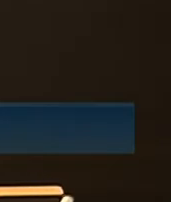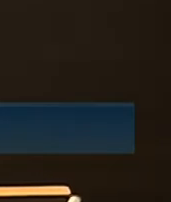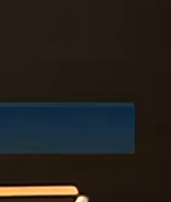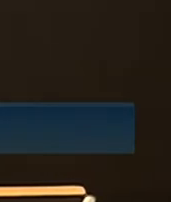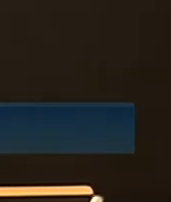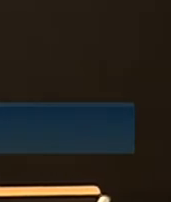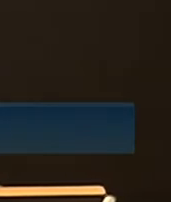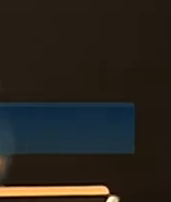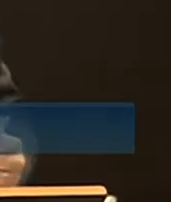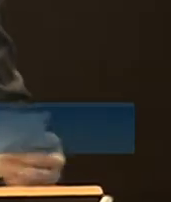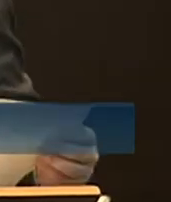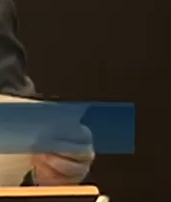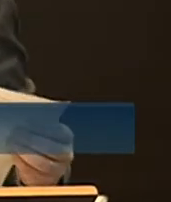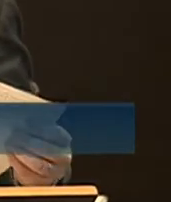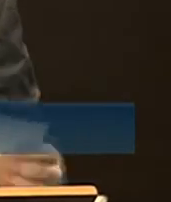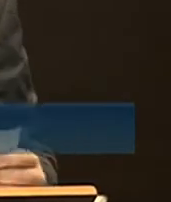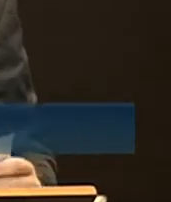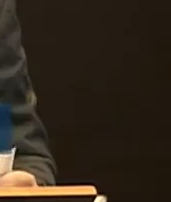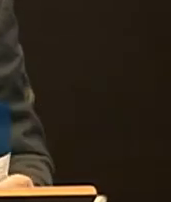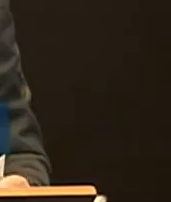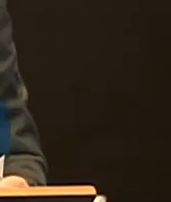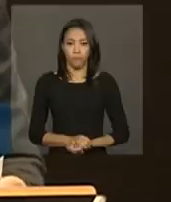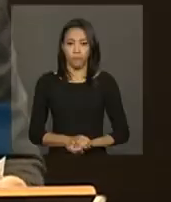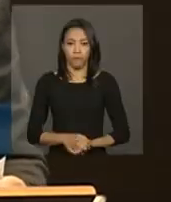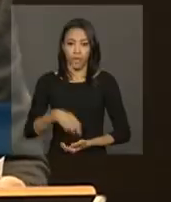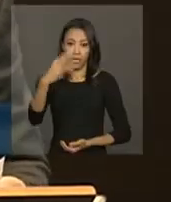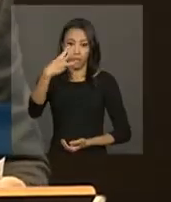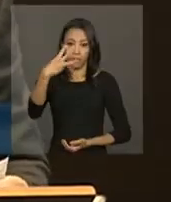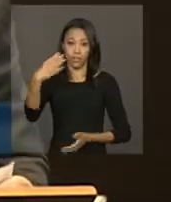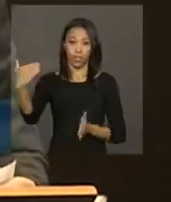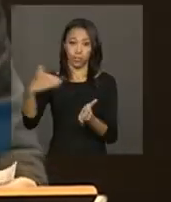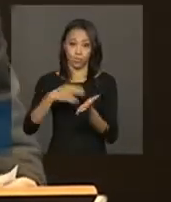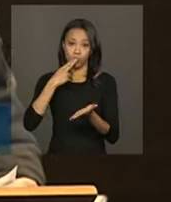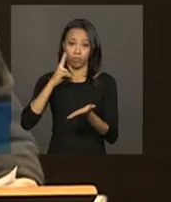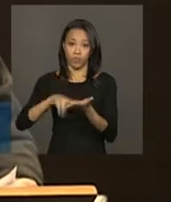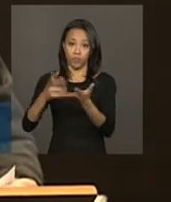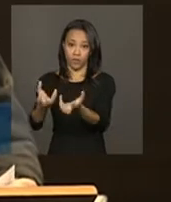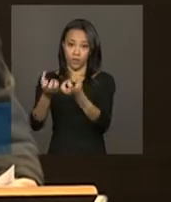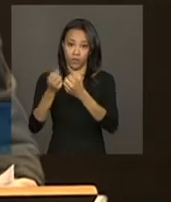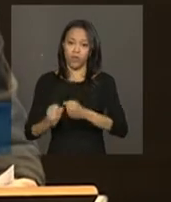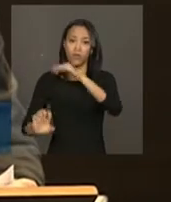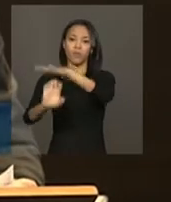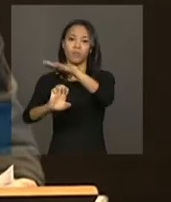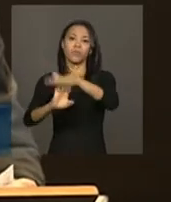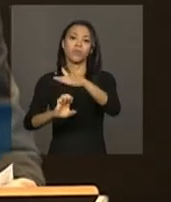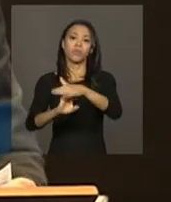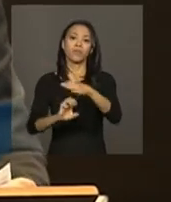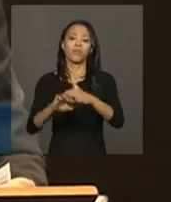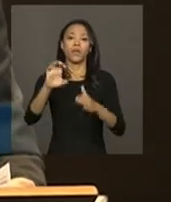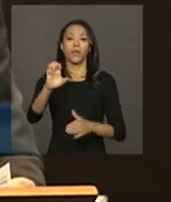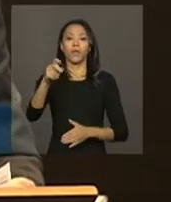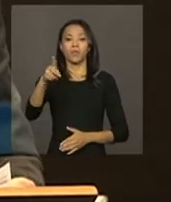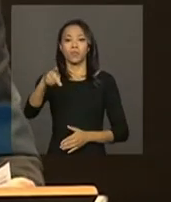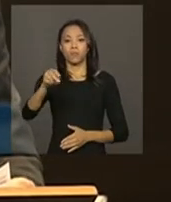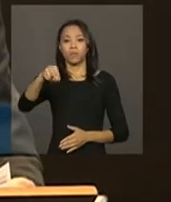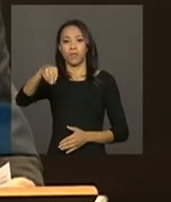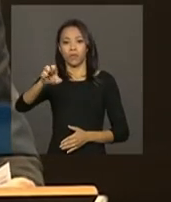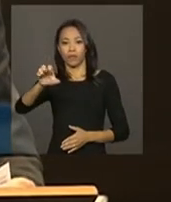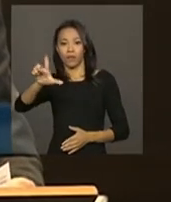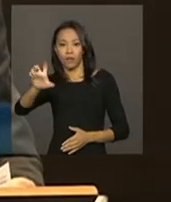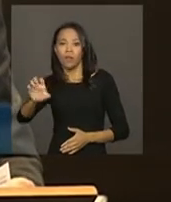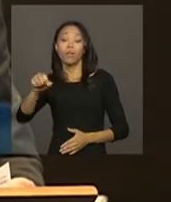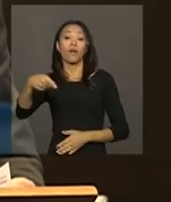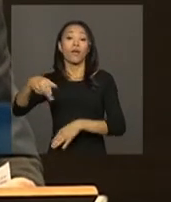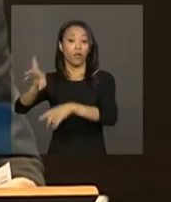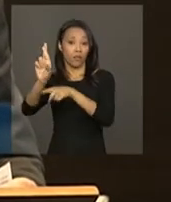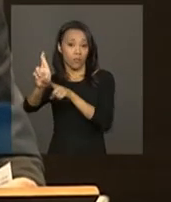482.017 terceiro e último envelope envelope entregue pela corretora espinelli representando a proponente